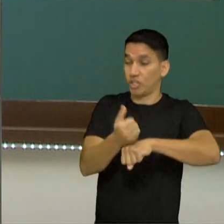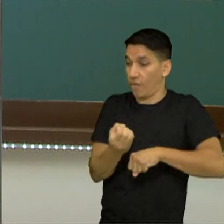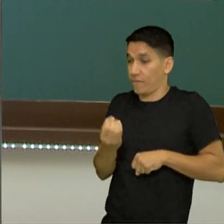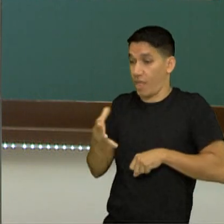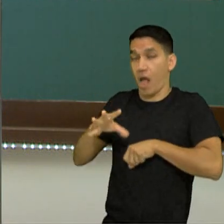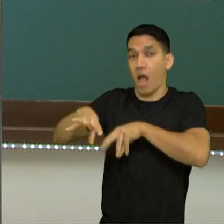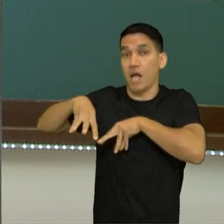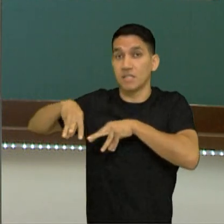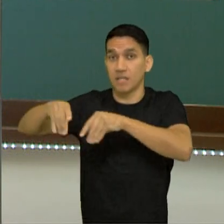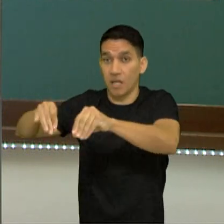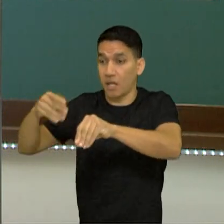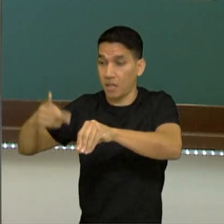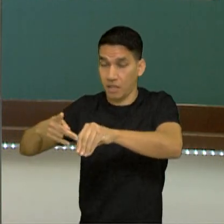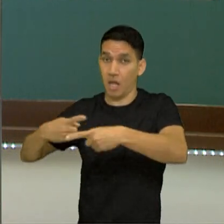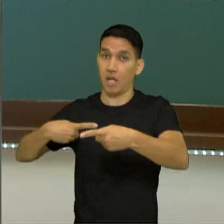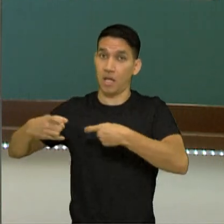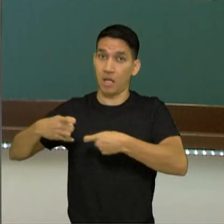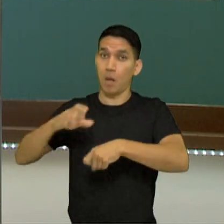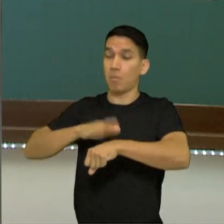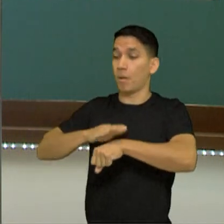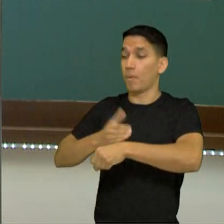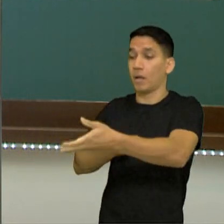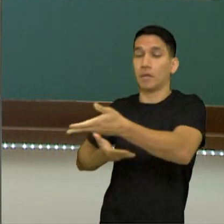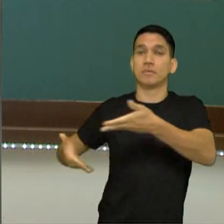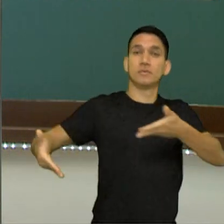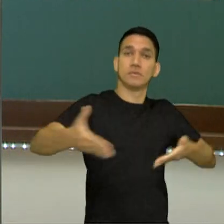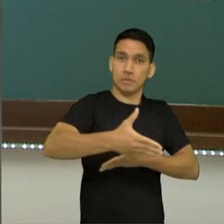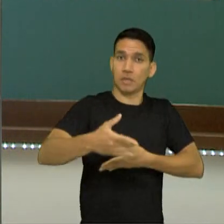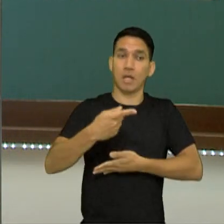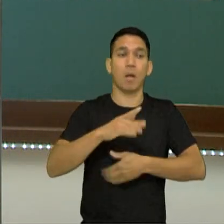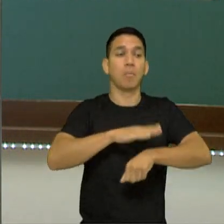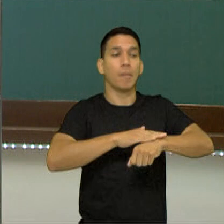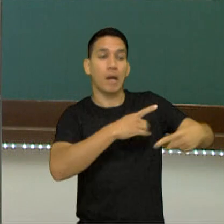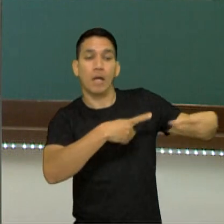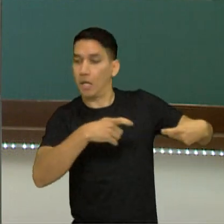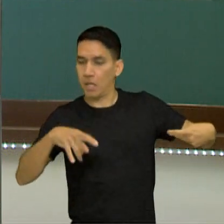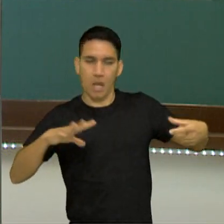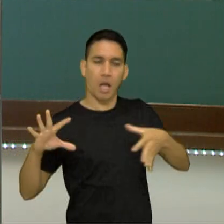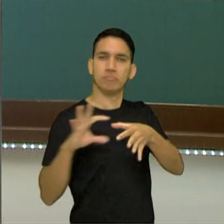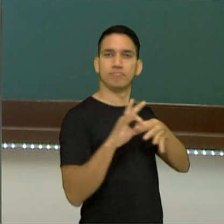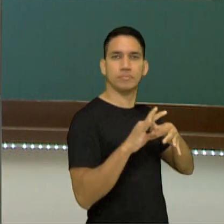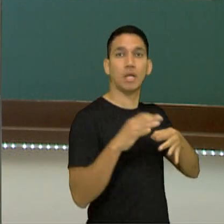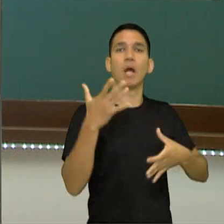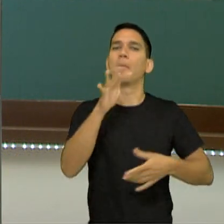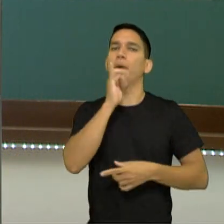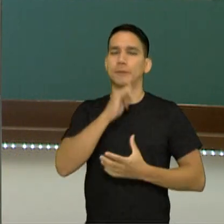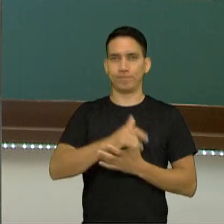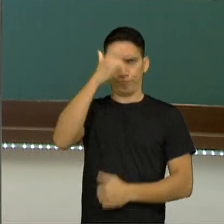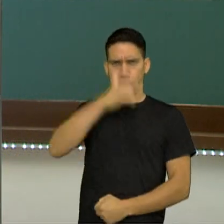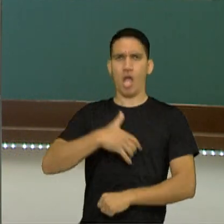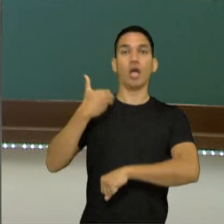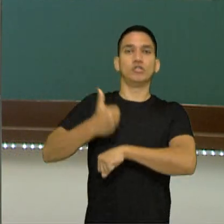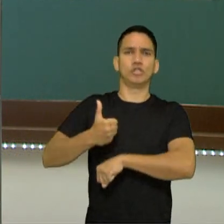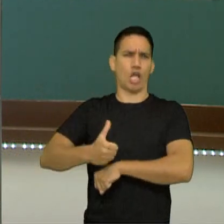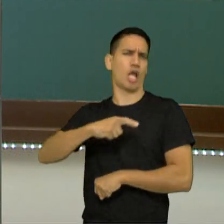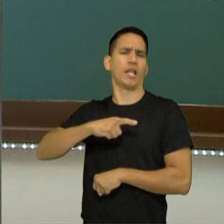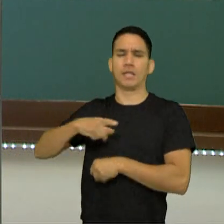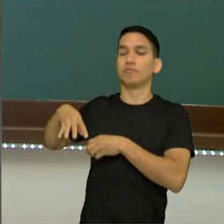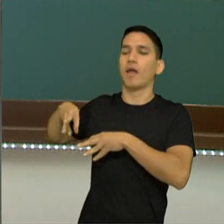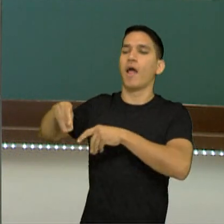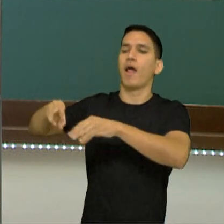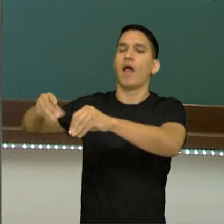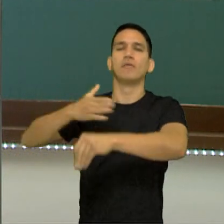seu guerreiro em troca de ajuda durante a guerra e fidelidade. Então eu sou um chefe, eu tenho muitas